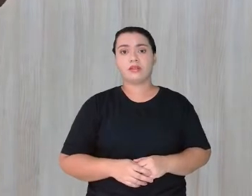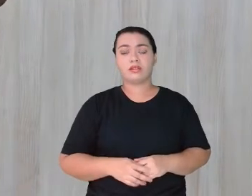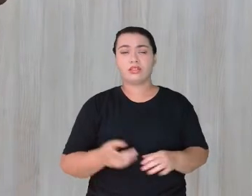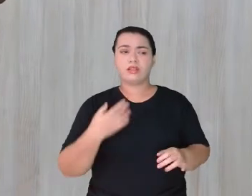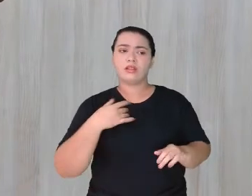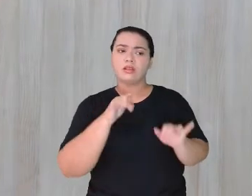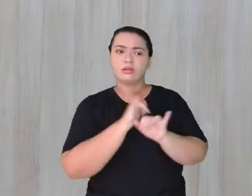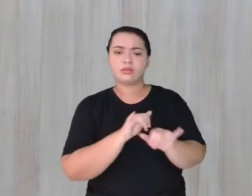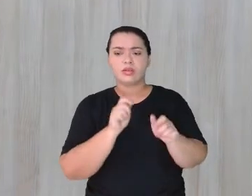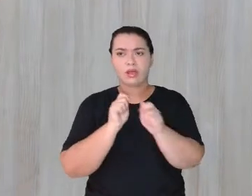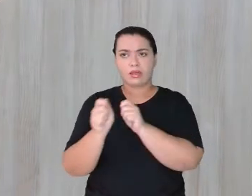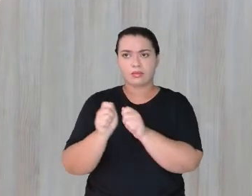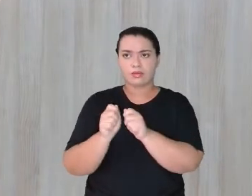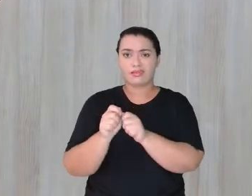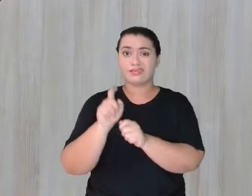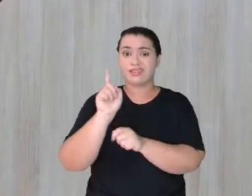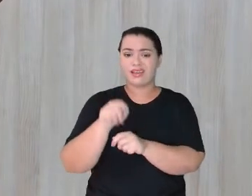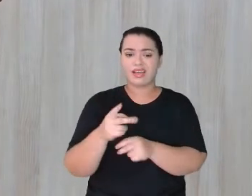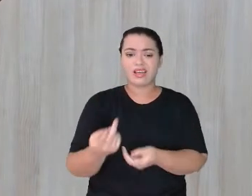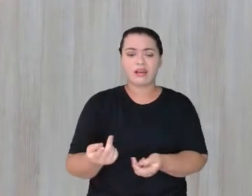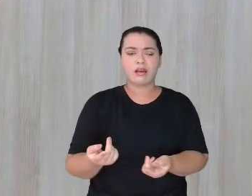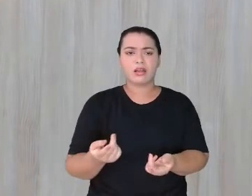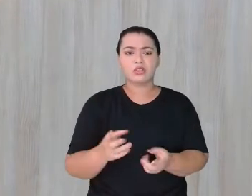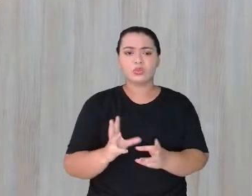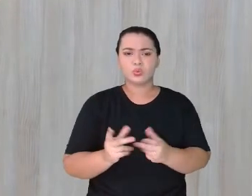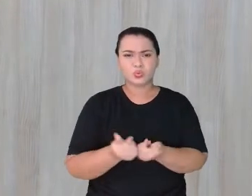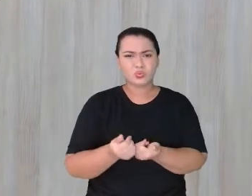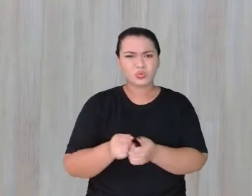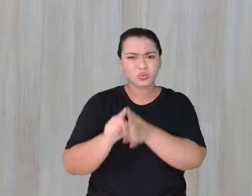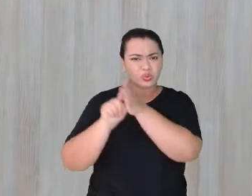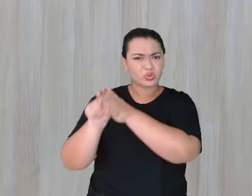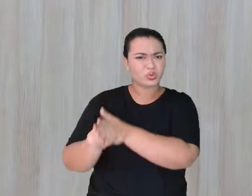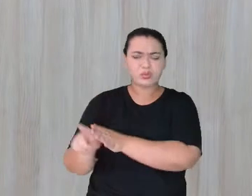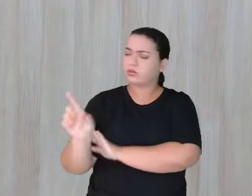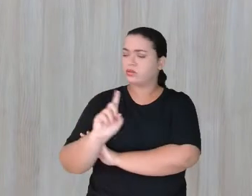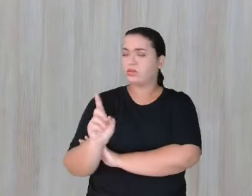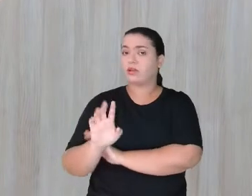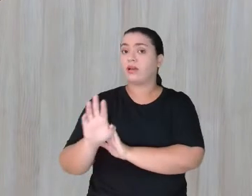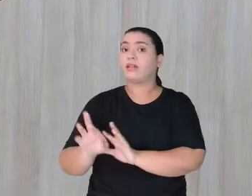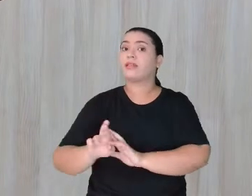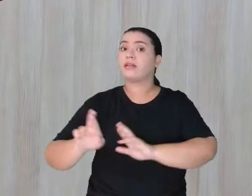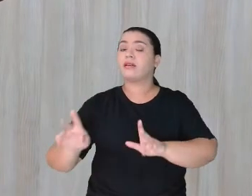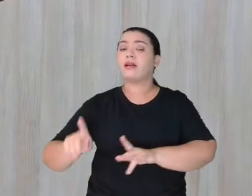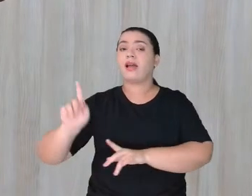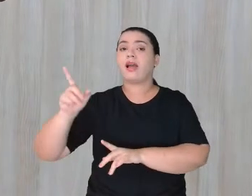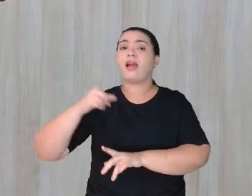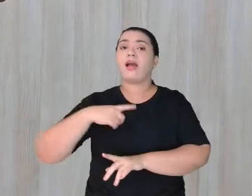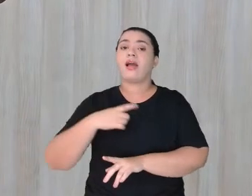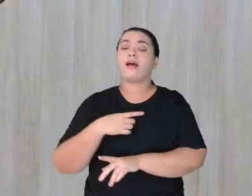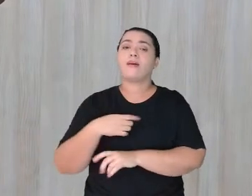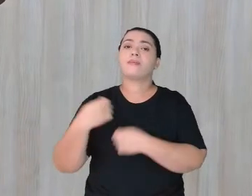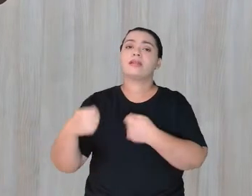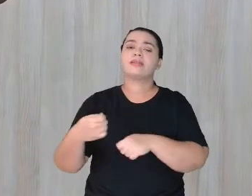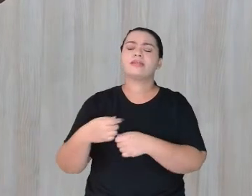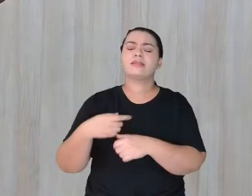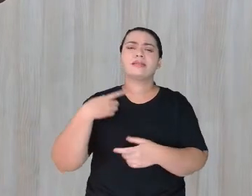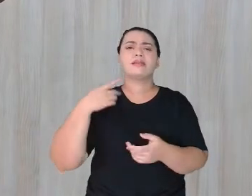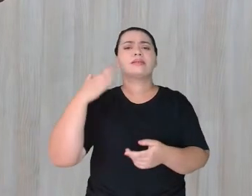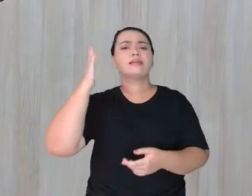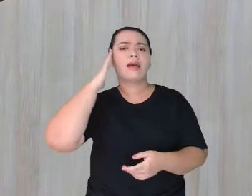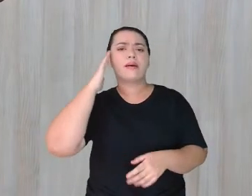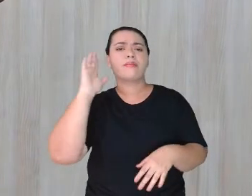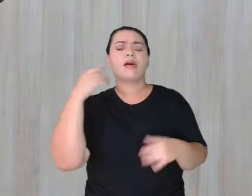notícia ou reportagem ela é investigativa, né? Mas tem esse caráter aí de ir atrás das